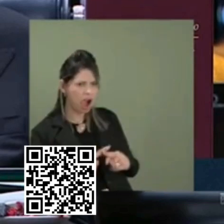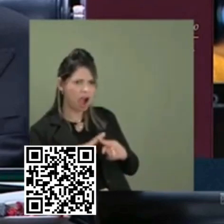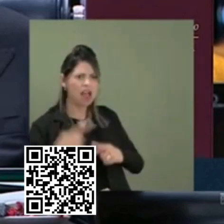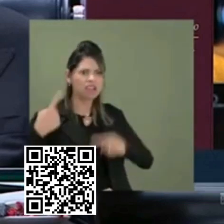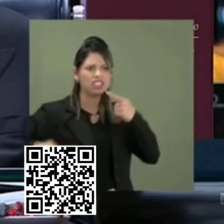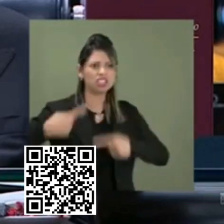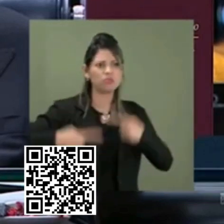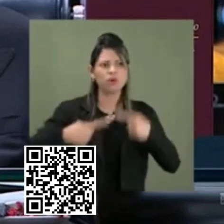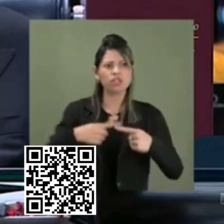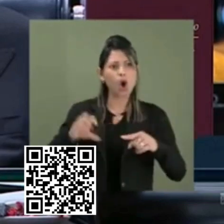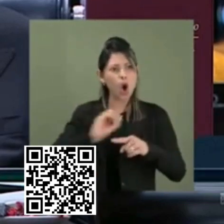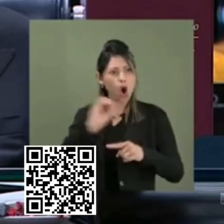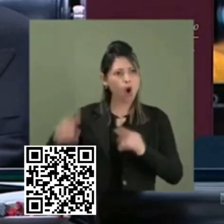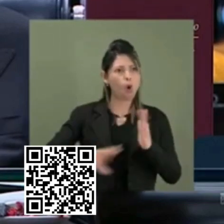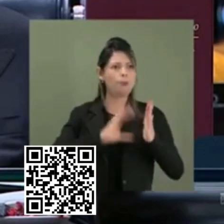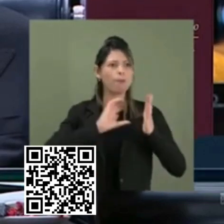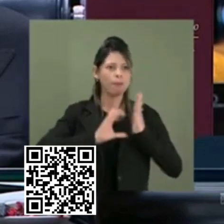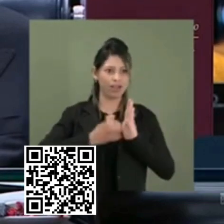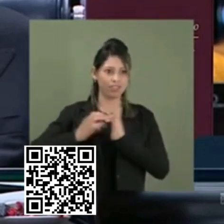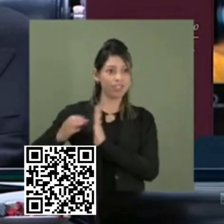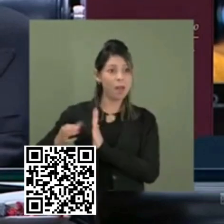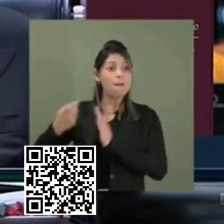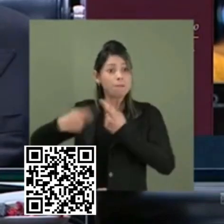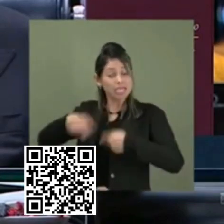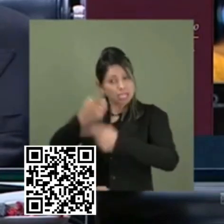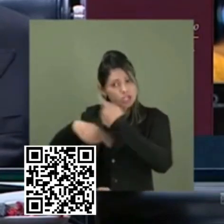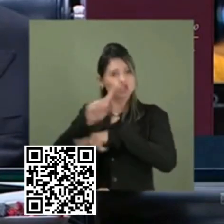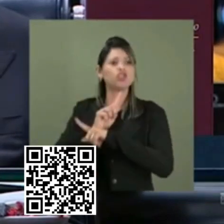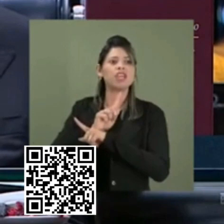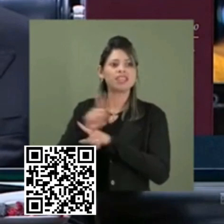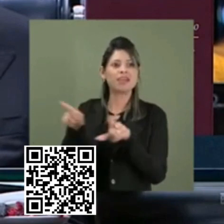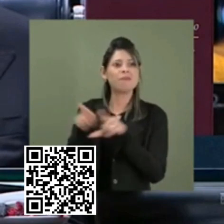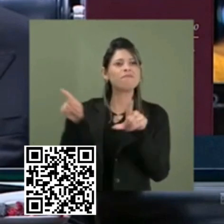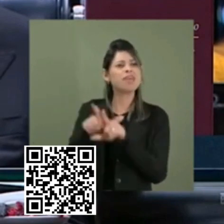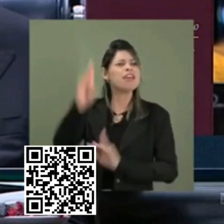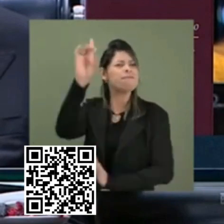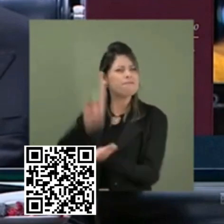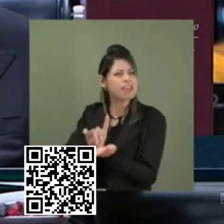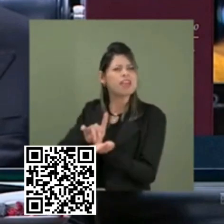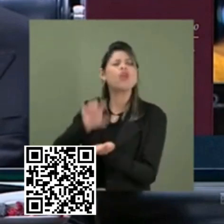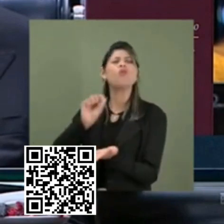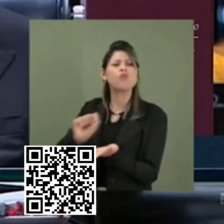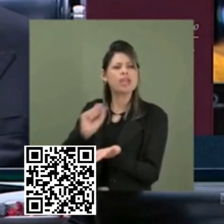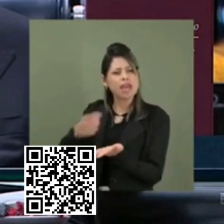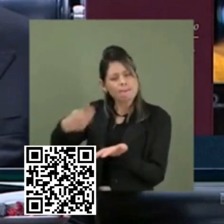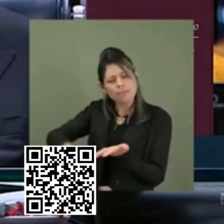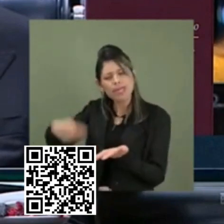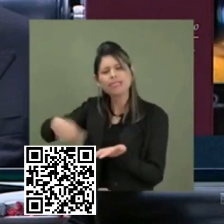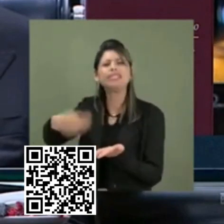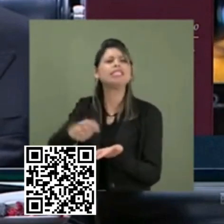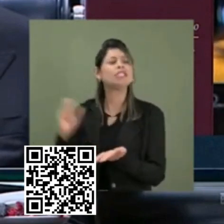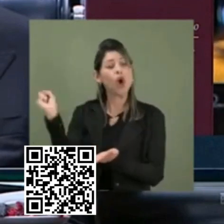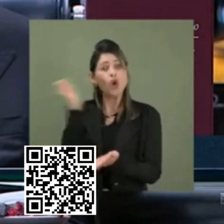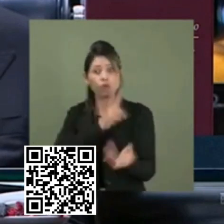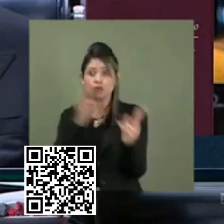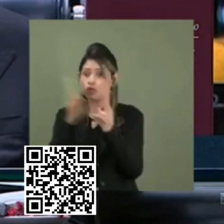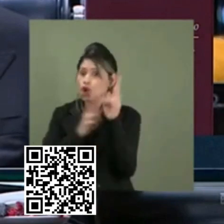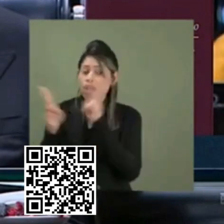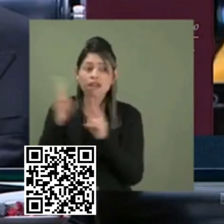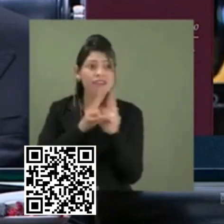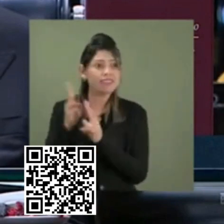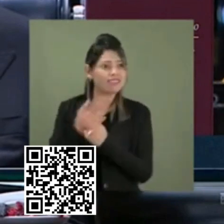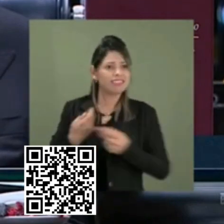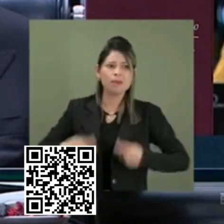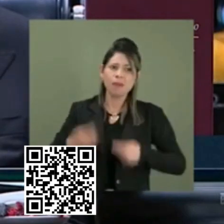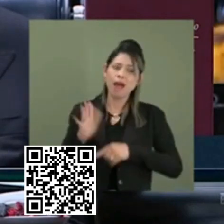eleitoral ou partidária. Deve superar as diferenças em favor das necessidades urgentes da população. E